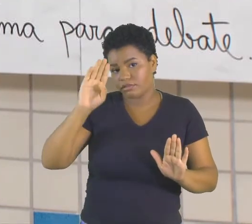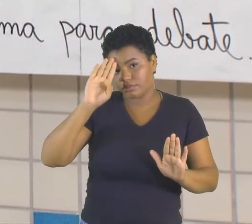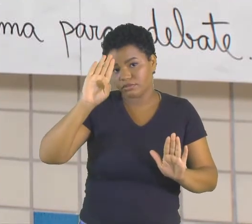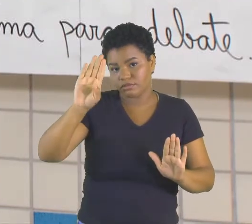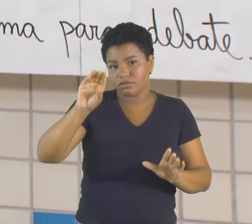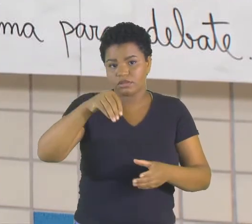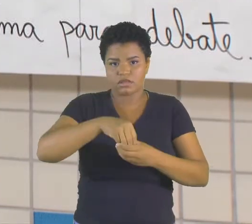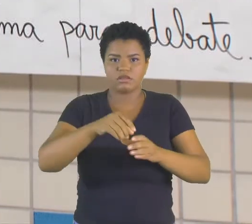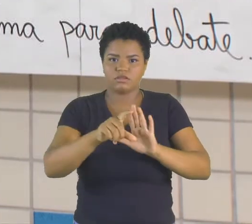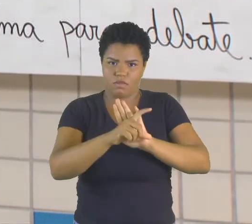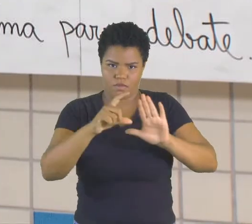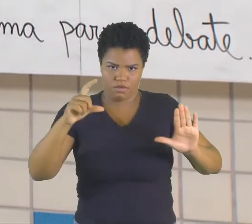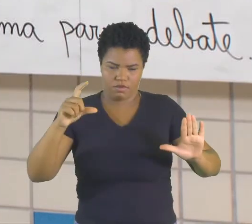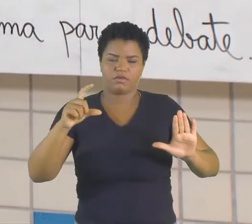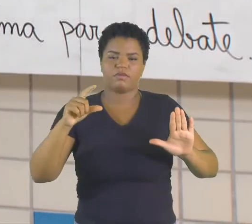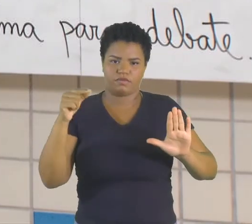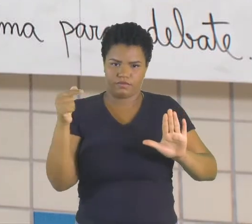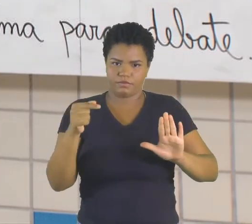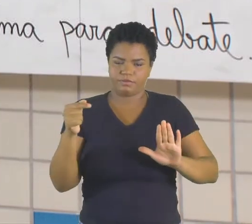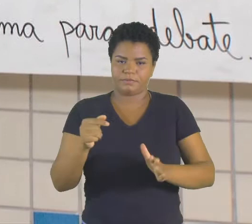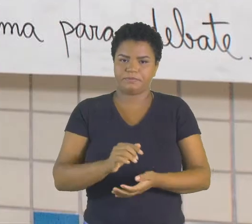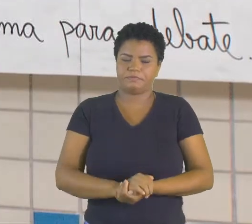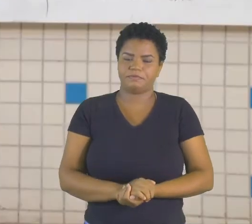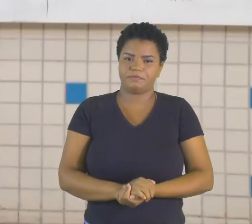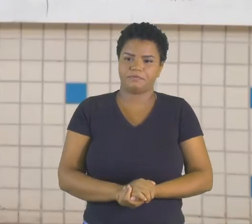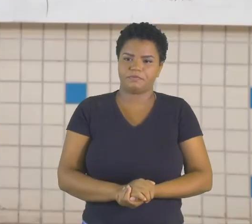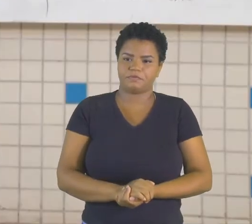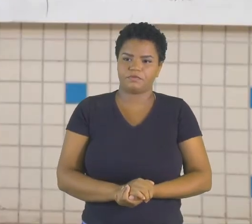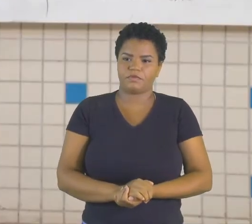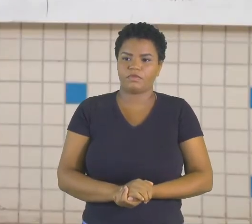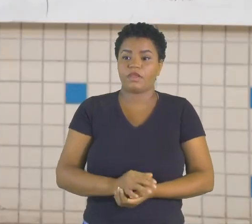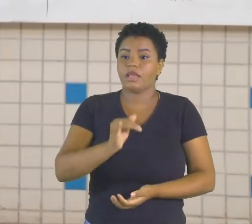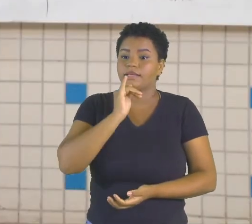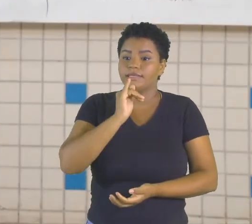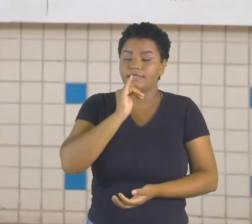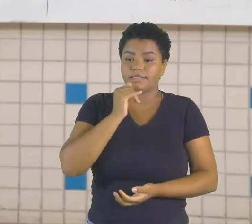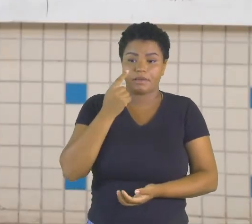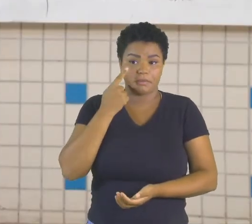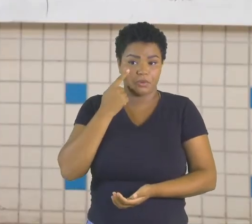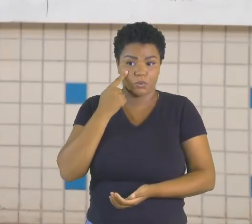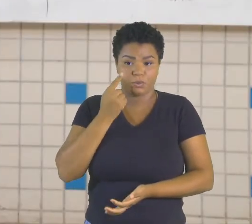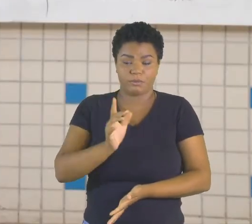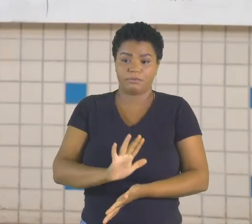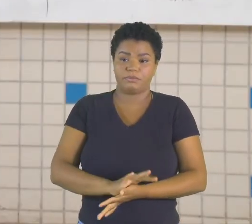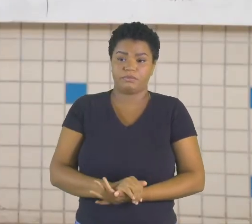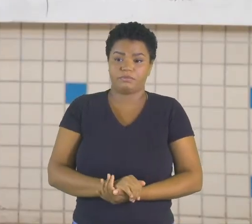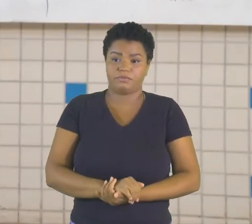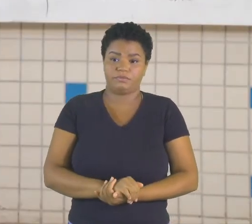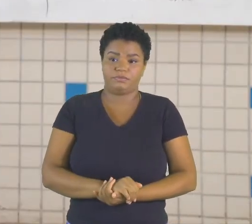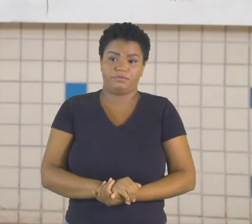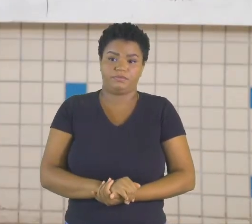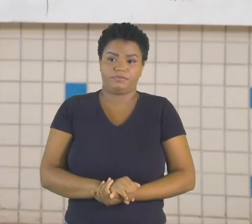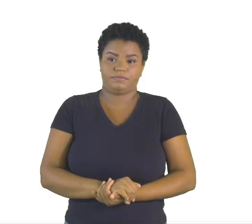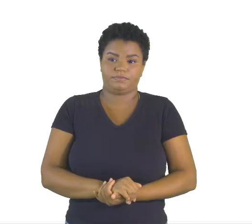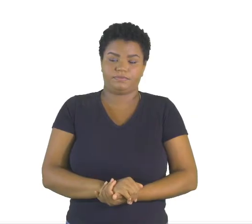si, certo? Olha aí um exemplo que nós temos Veja